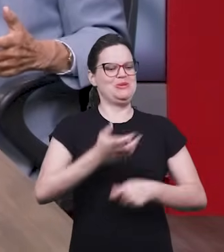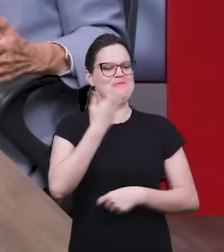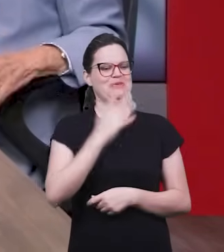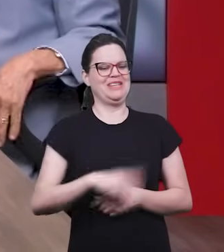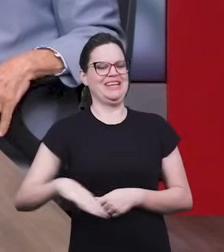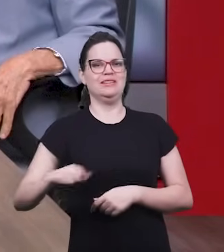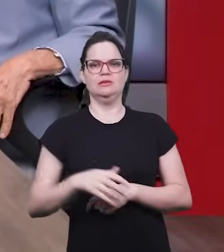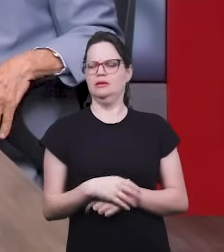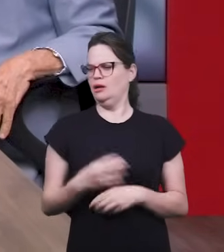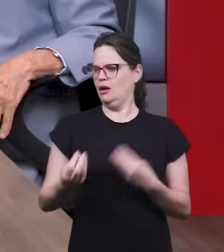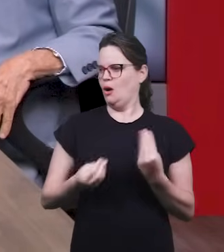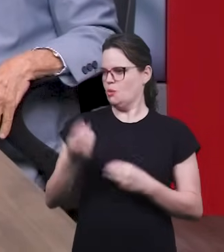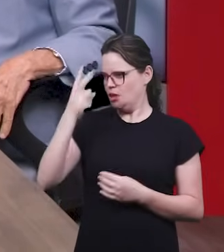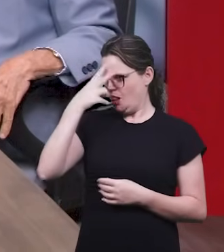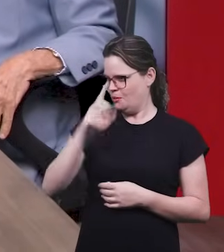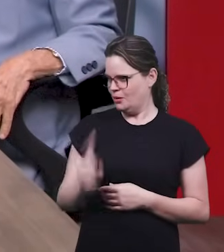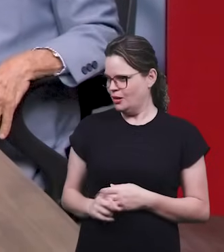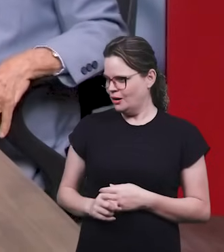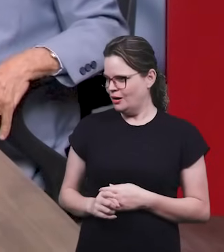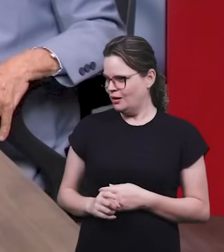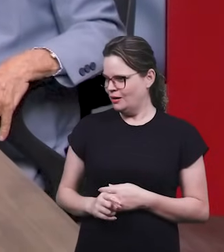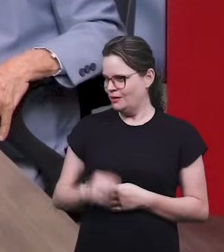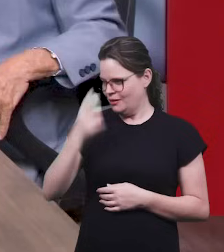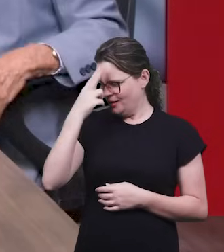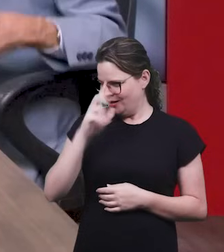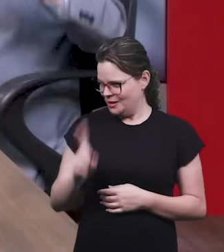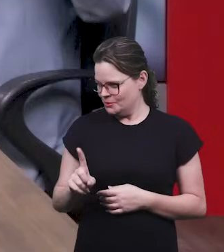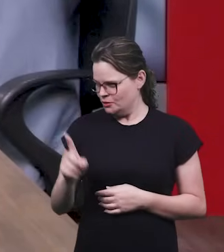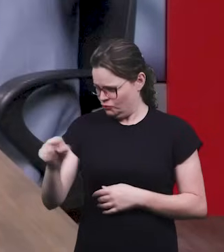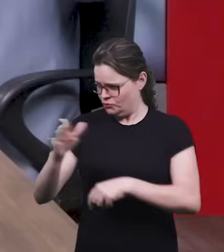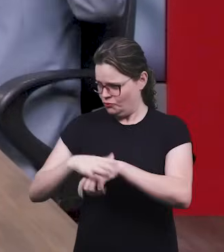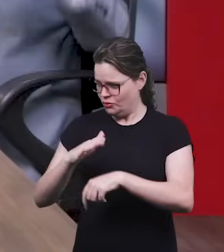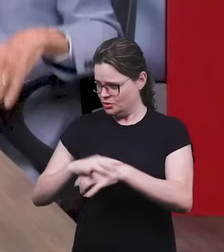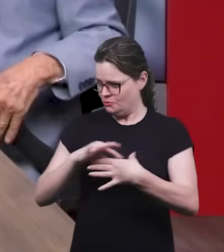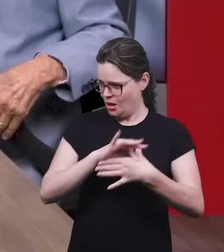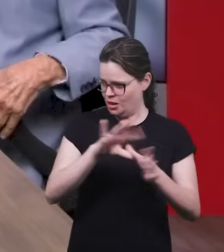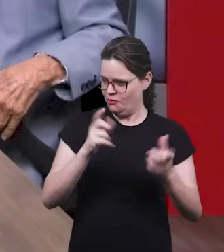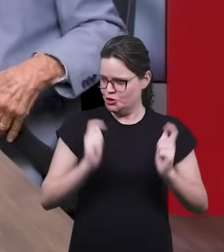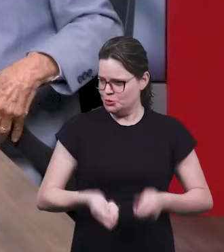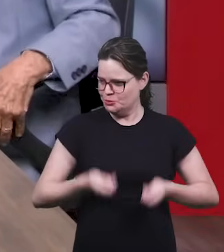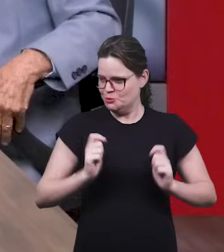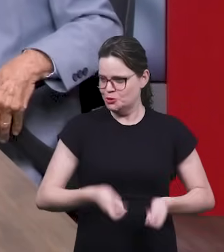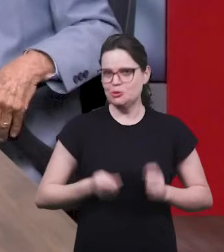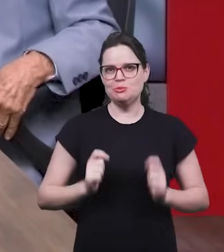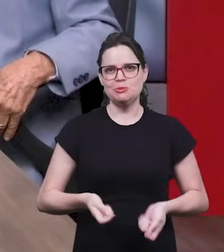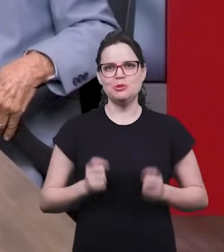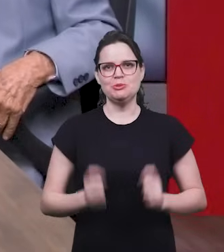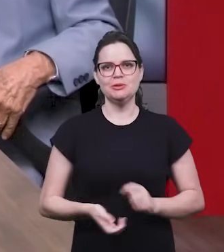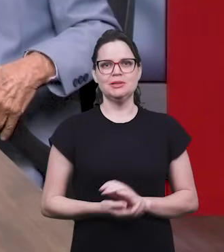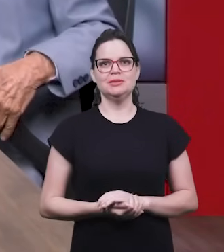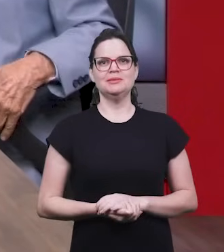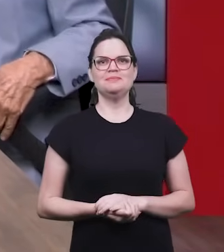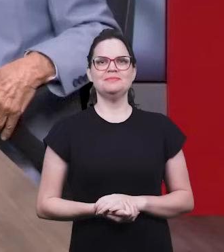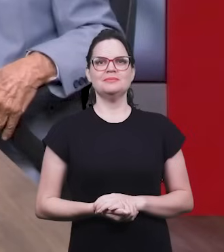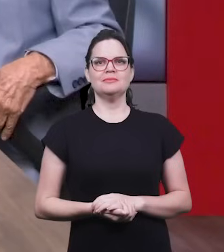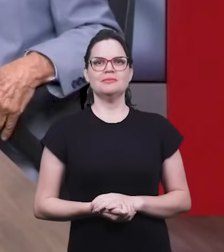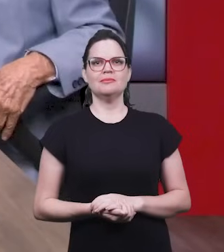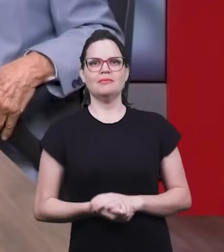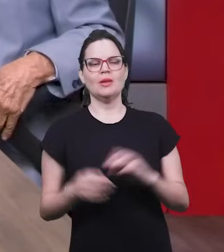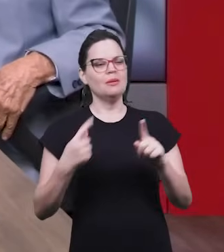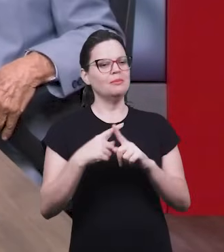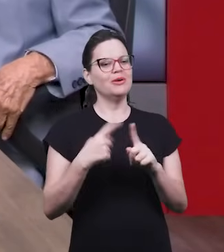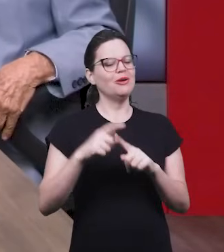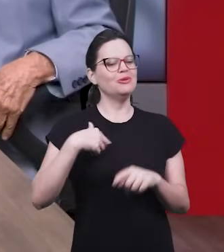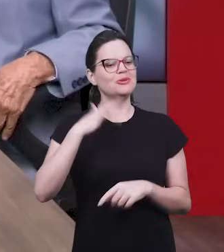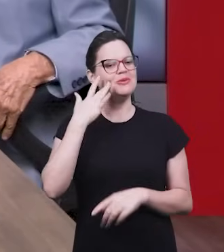como? Eu disse, não, o senhor não tá lembrado, não. O senhor tá lembrado que o senhor me levou. E eu agoniado, que eu queria... Eu não sei como é que ele me